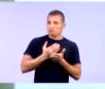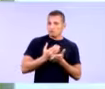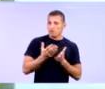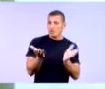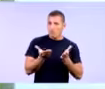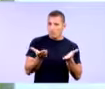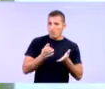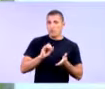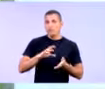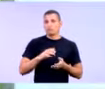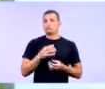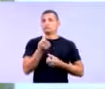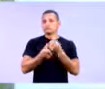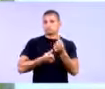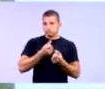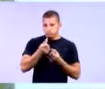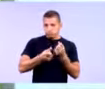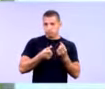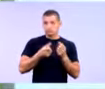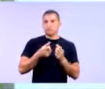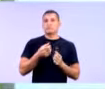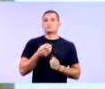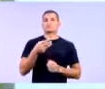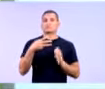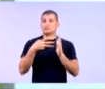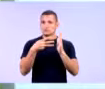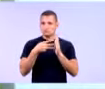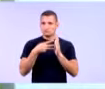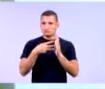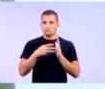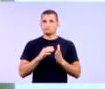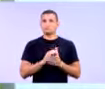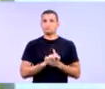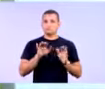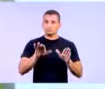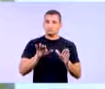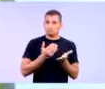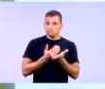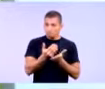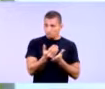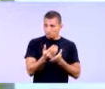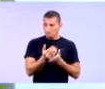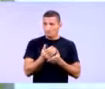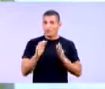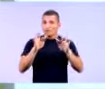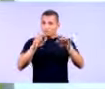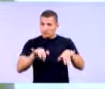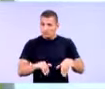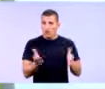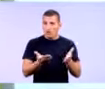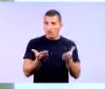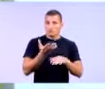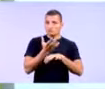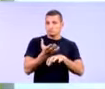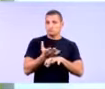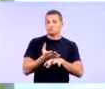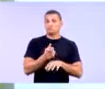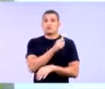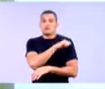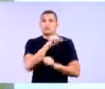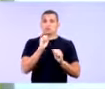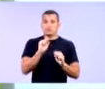ou terceiro semestre. Mas a partir da finalização desse módulo, o aluno já pode começar. E aí a gente até deixa como dica